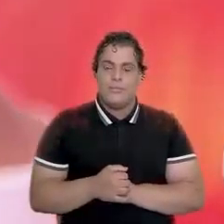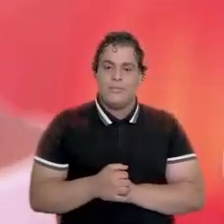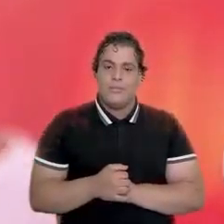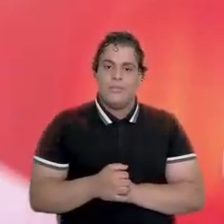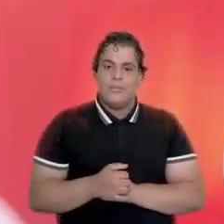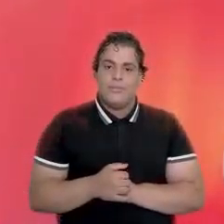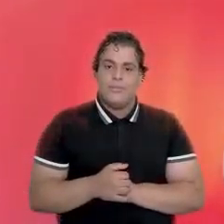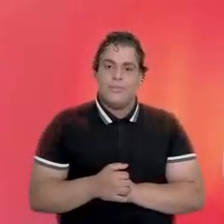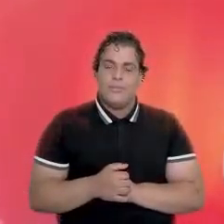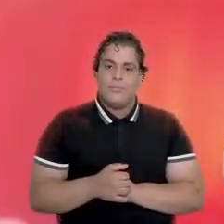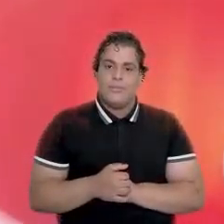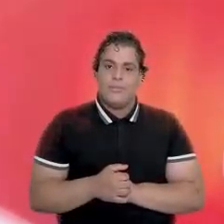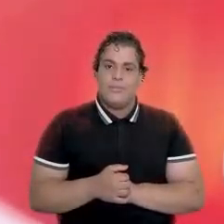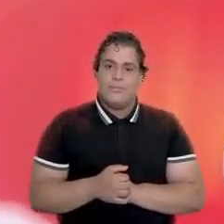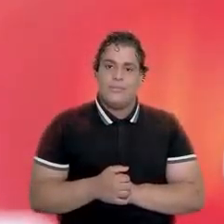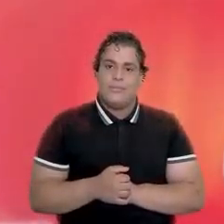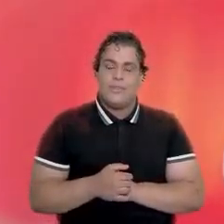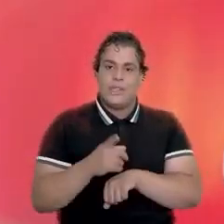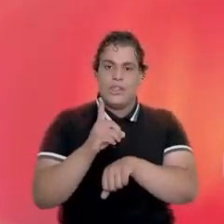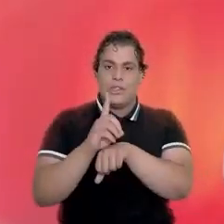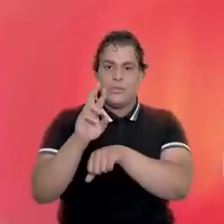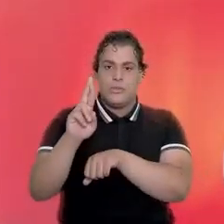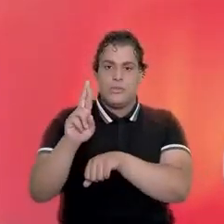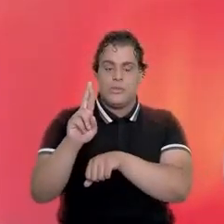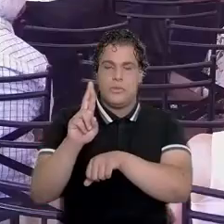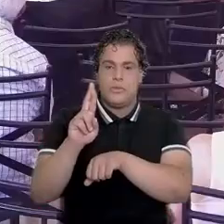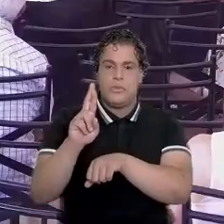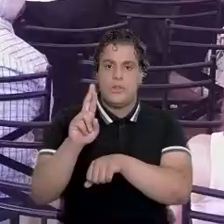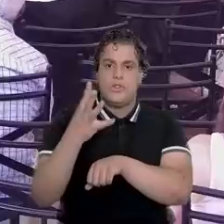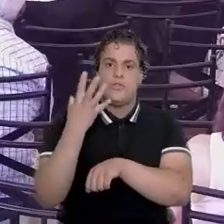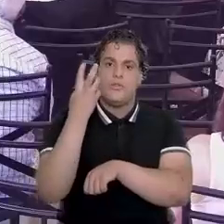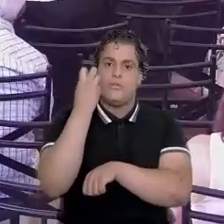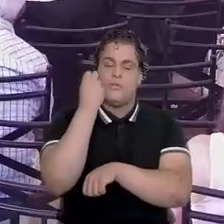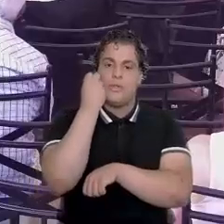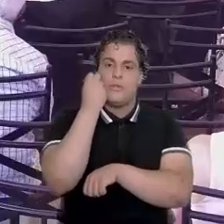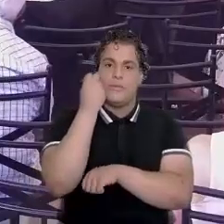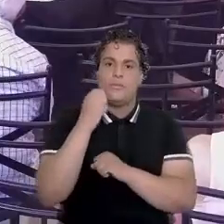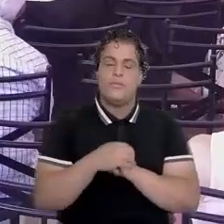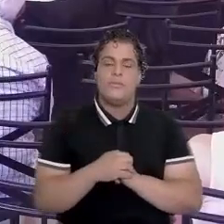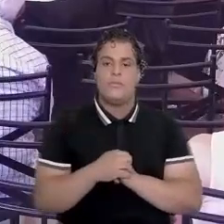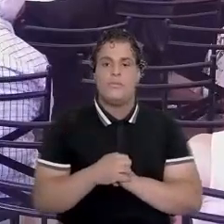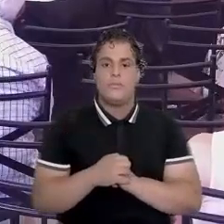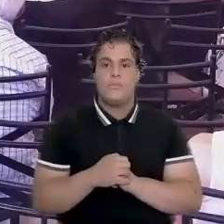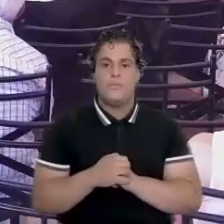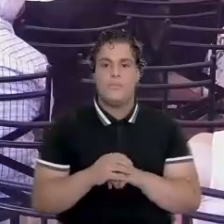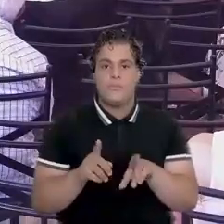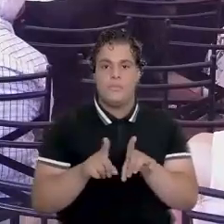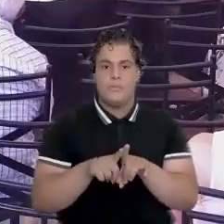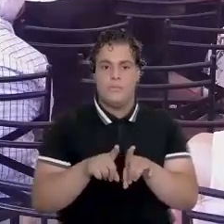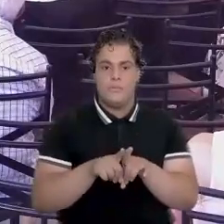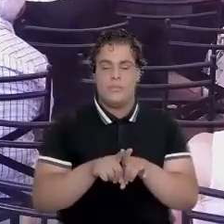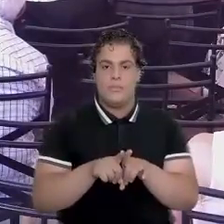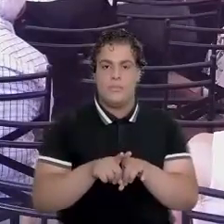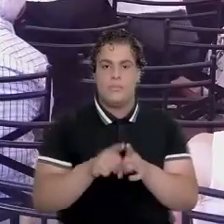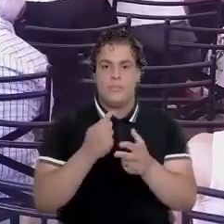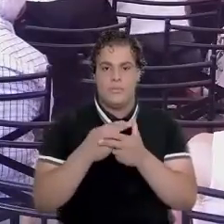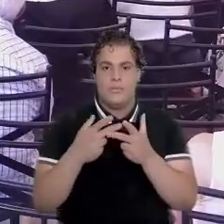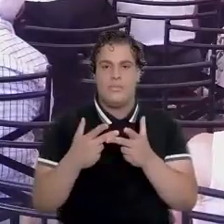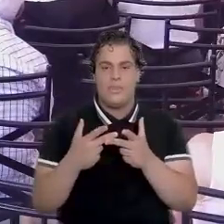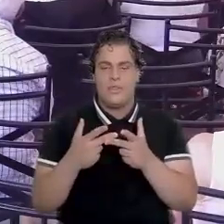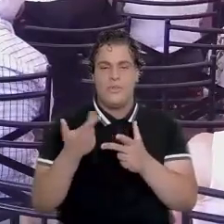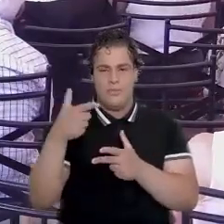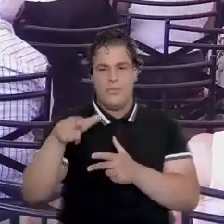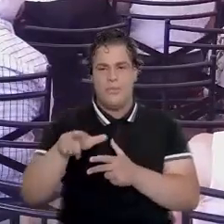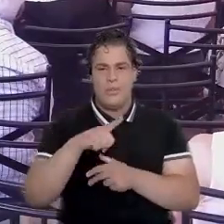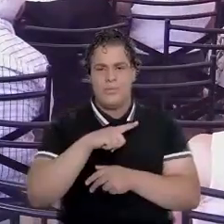poetisa, diretora de patrimônio, e mais uma outra diretoria que ela tem, né, Sônia